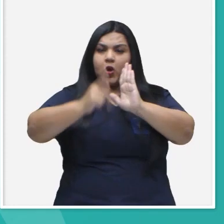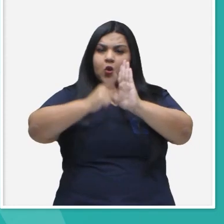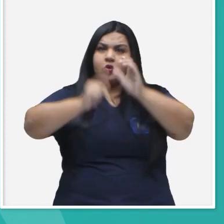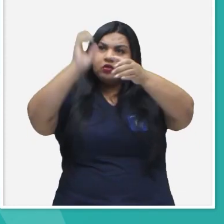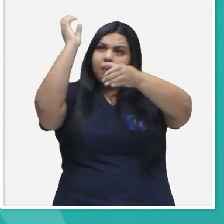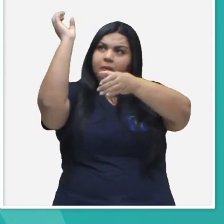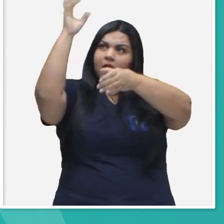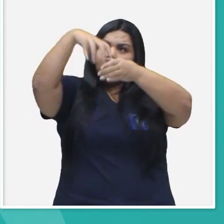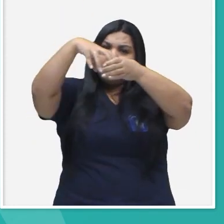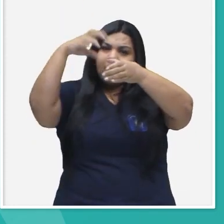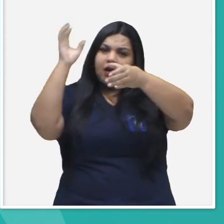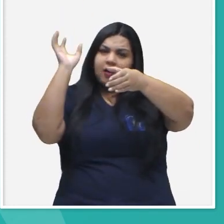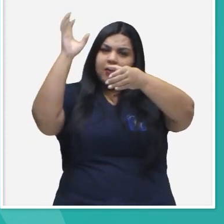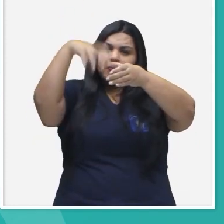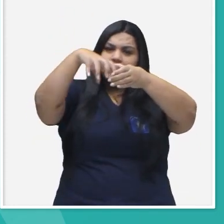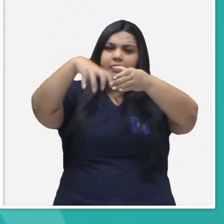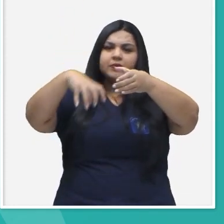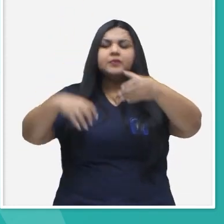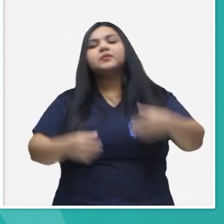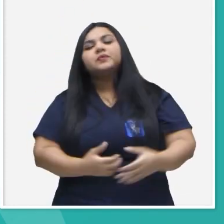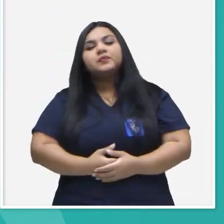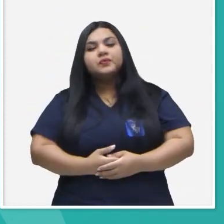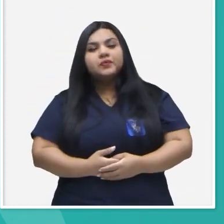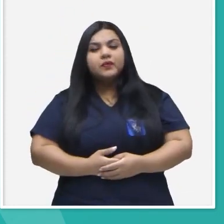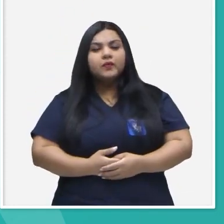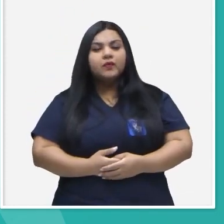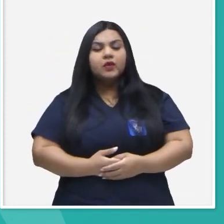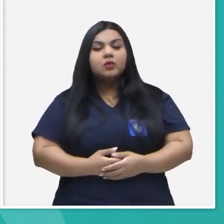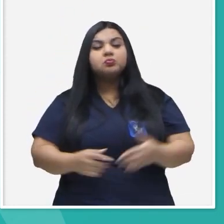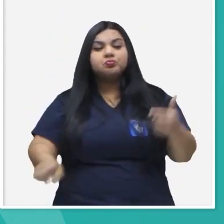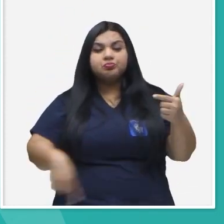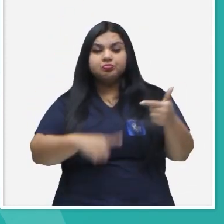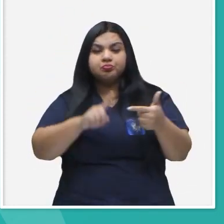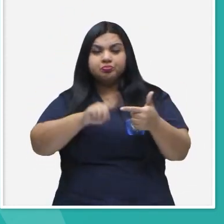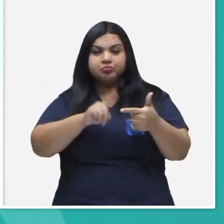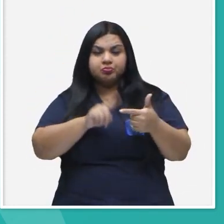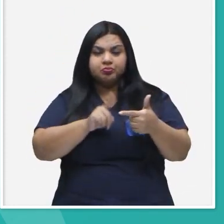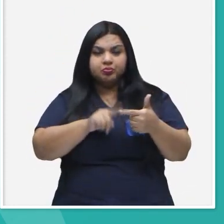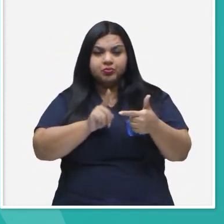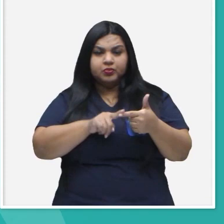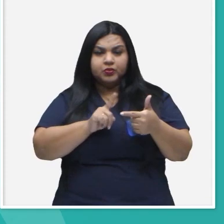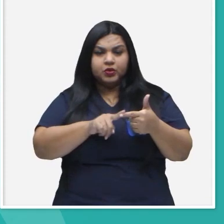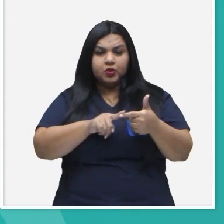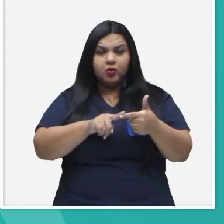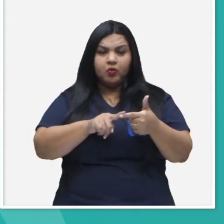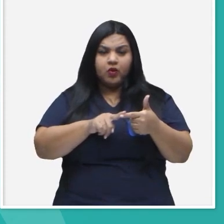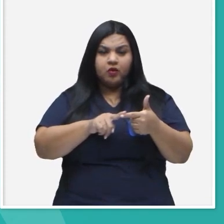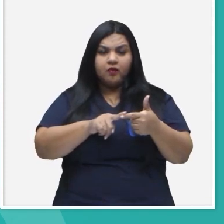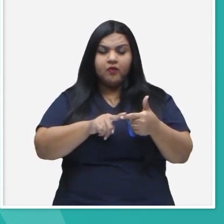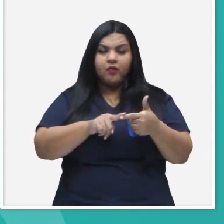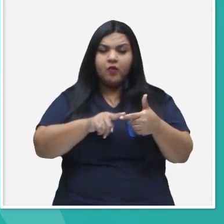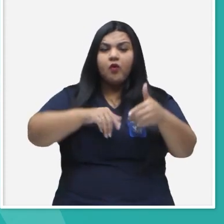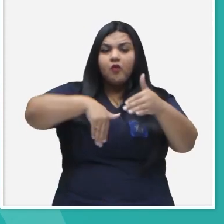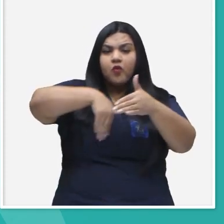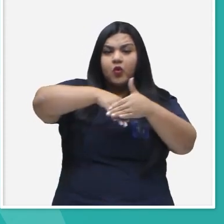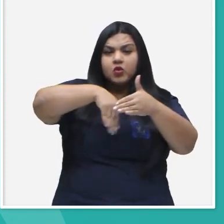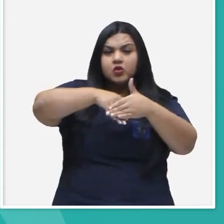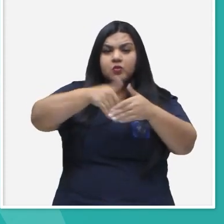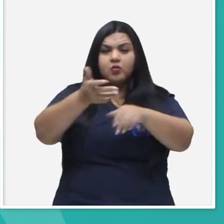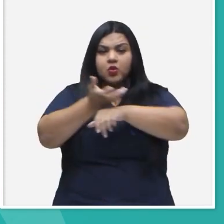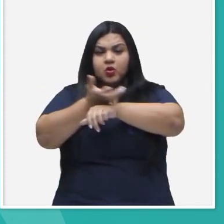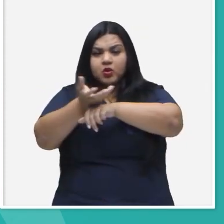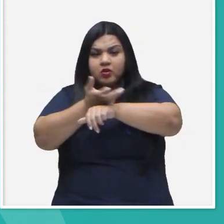cesta adversária, certo? Outro que nós temos aqui é o futebol de campo. Esse